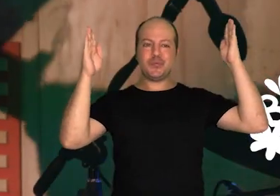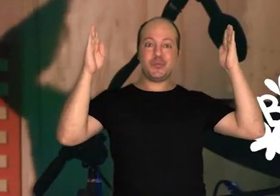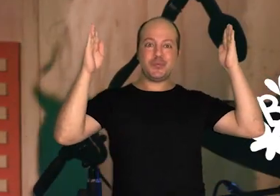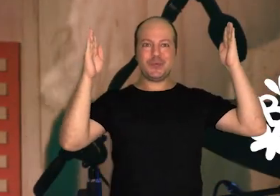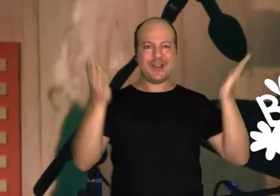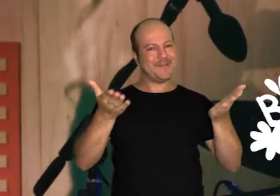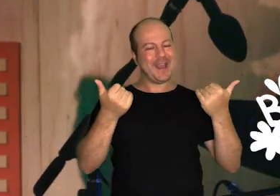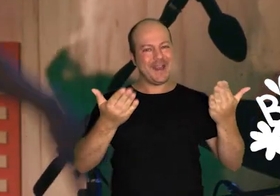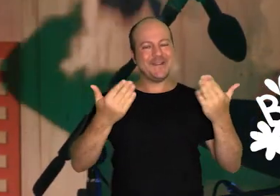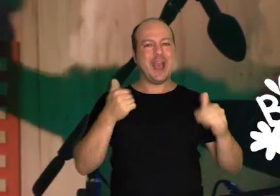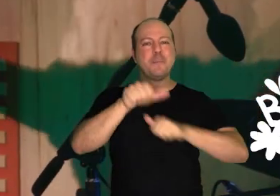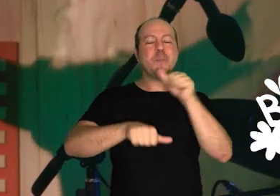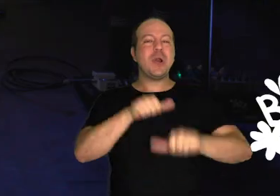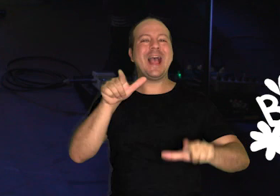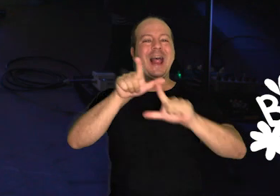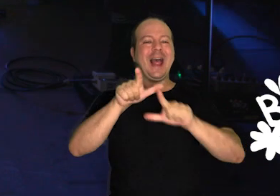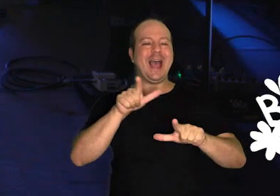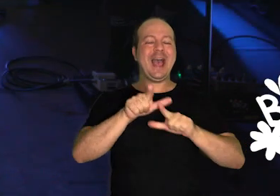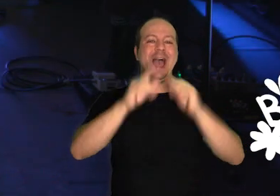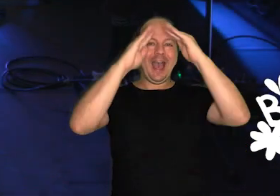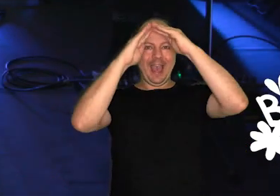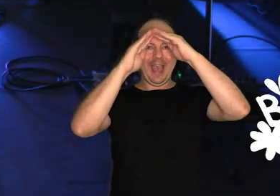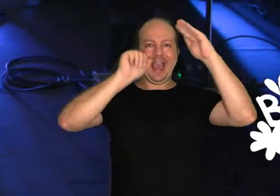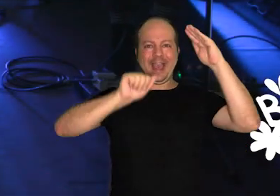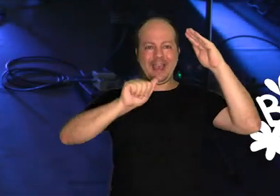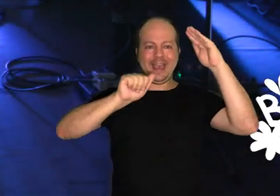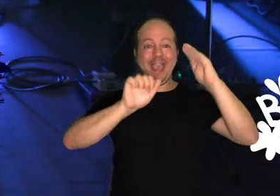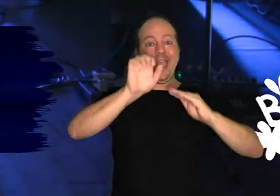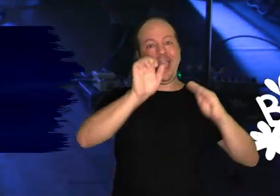Então todo mundo se transformando em A.